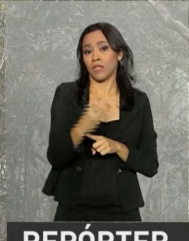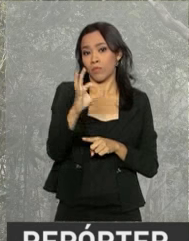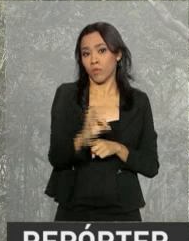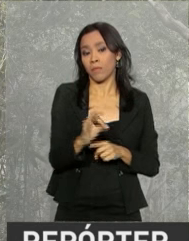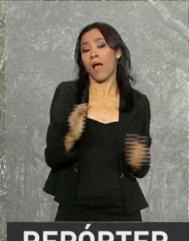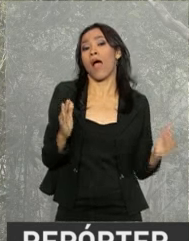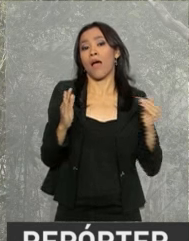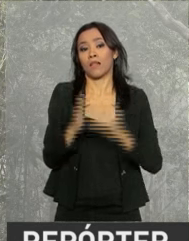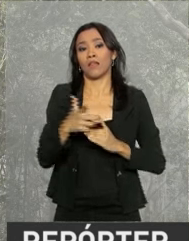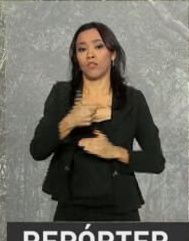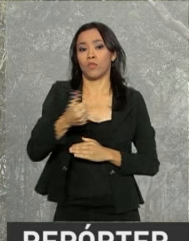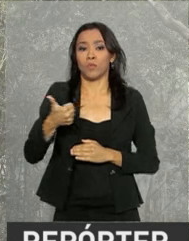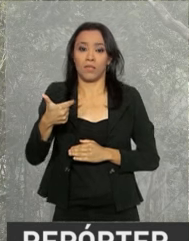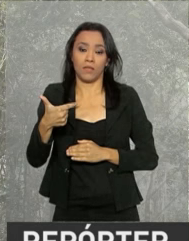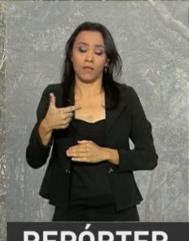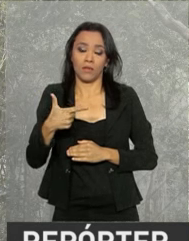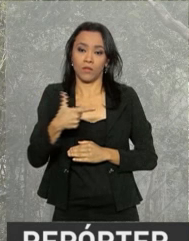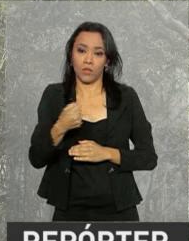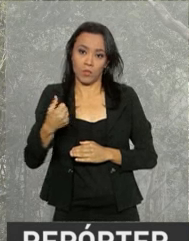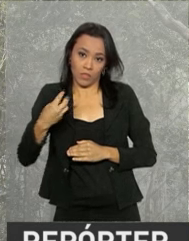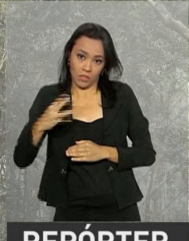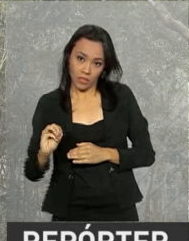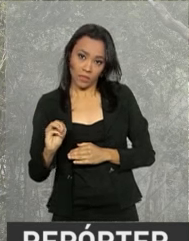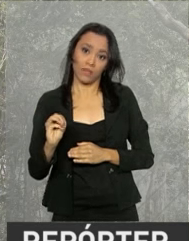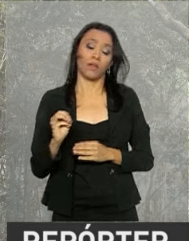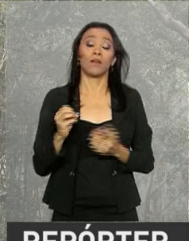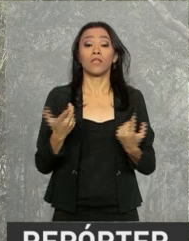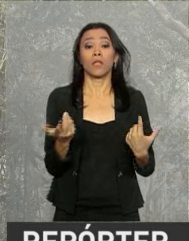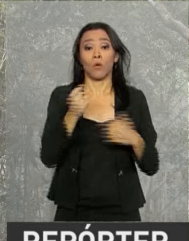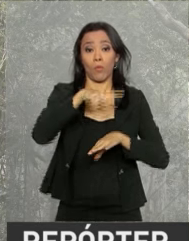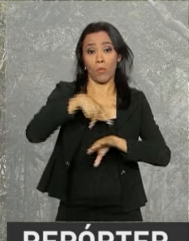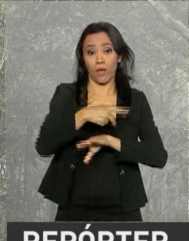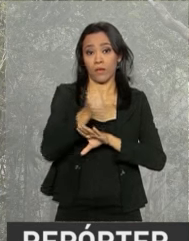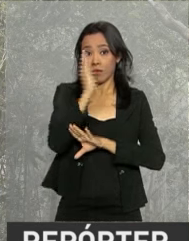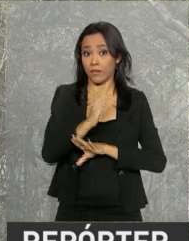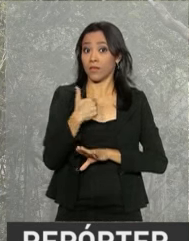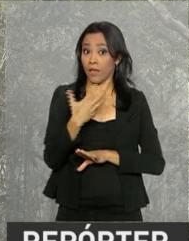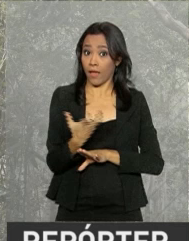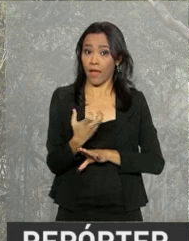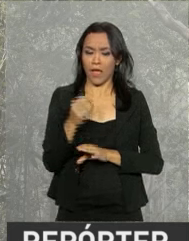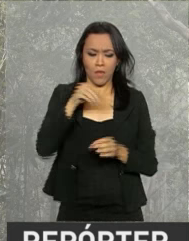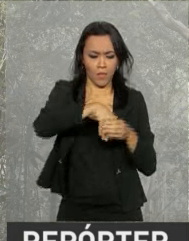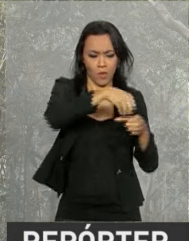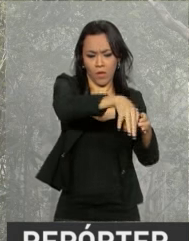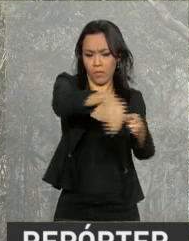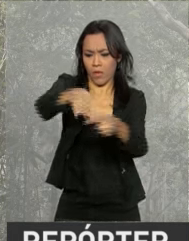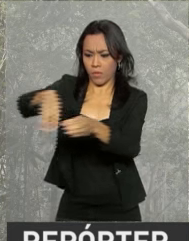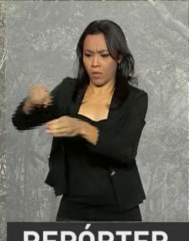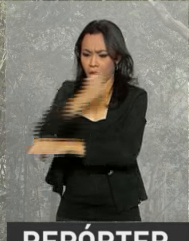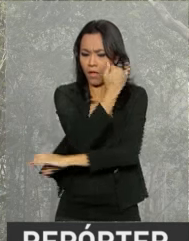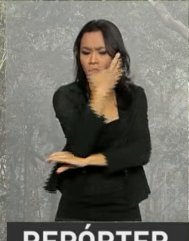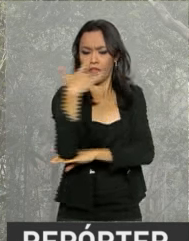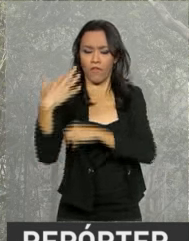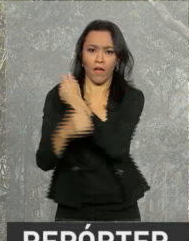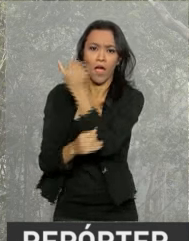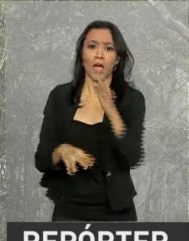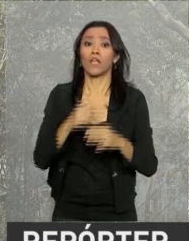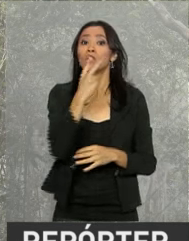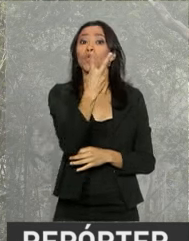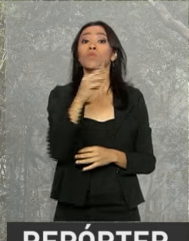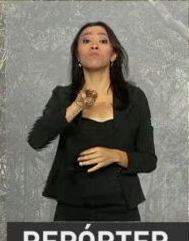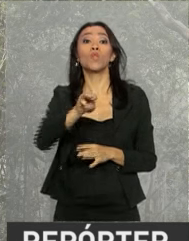até 2030. O país ainda quer, neste período, reflorestar 12 milhões de hectares de